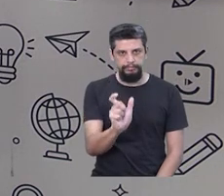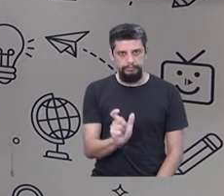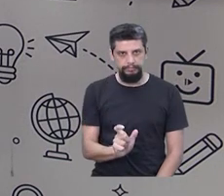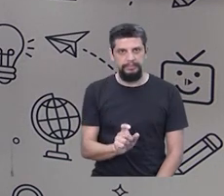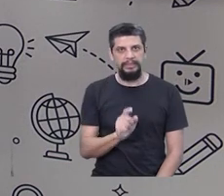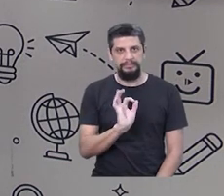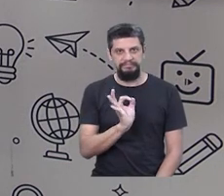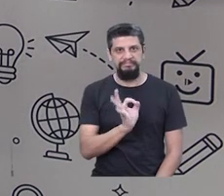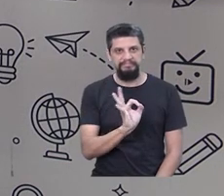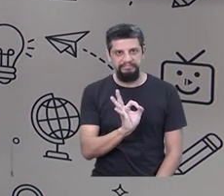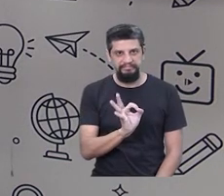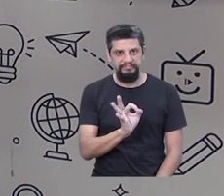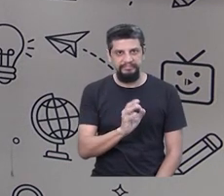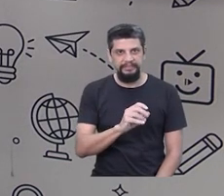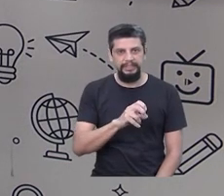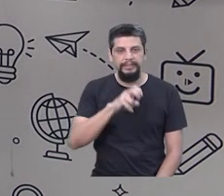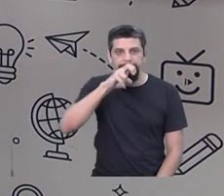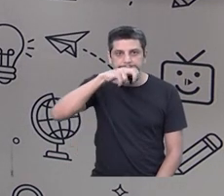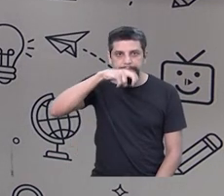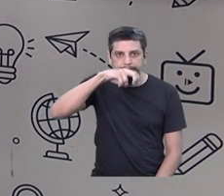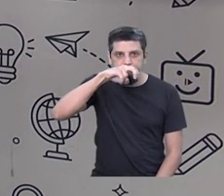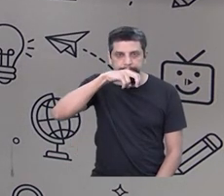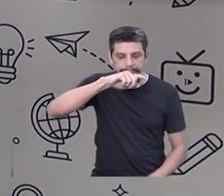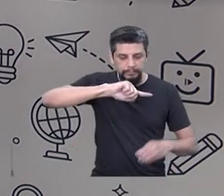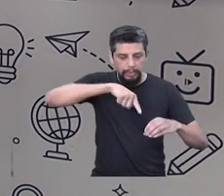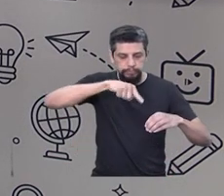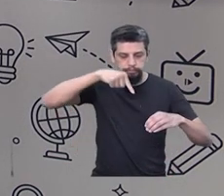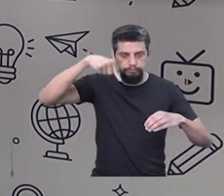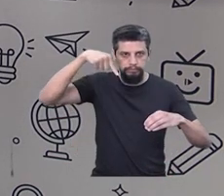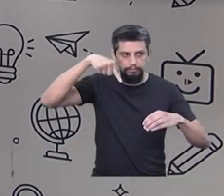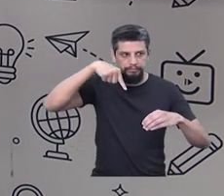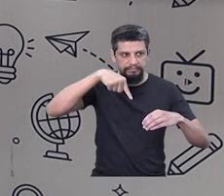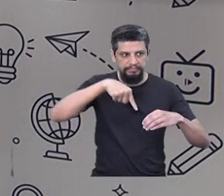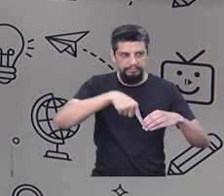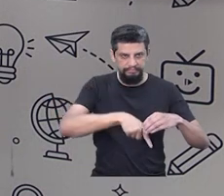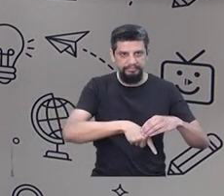toupeira. É mesmo a nossa toupeira.